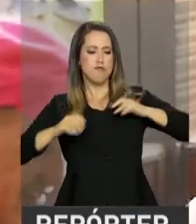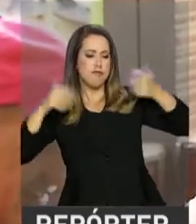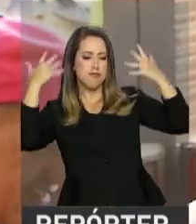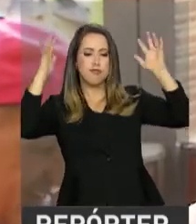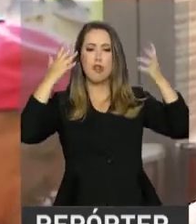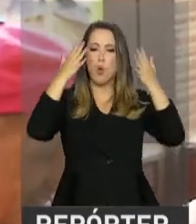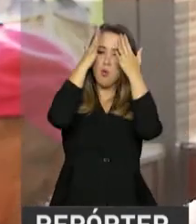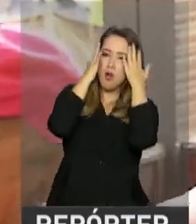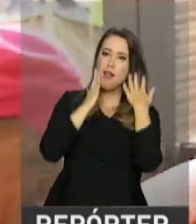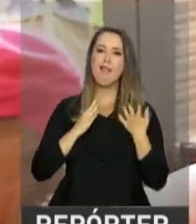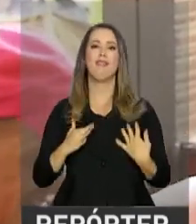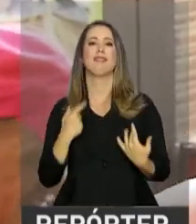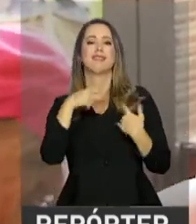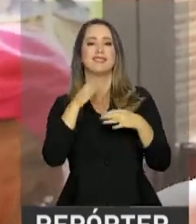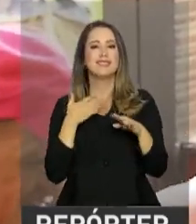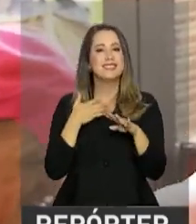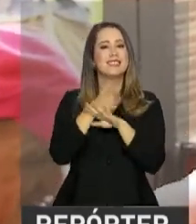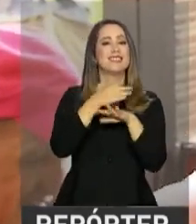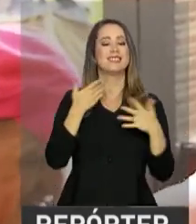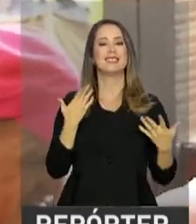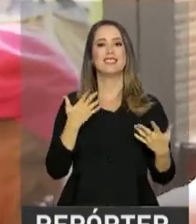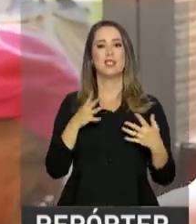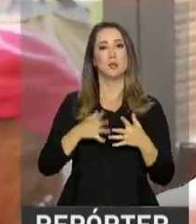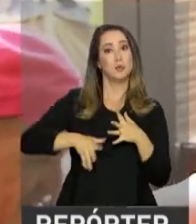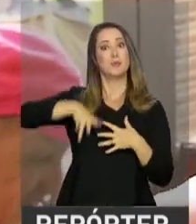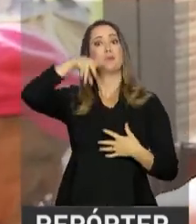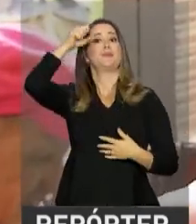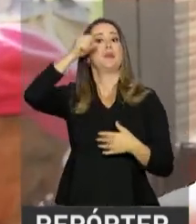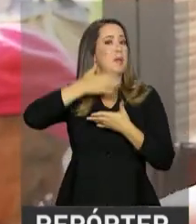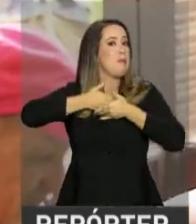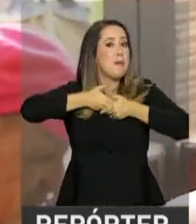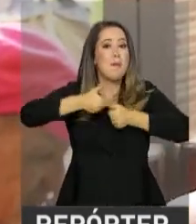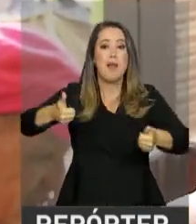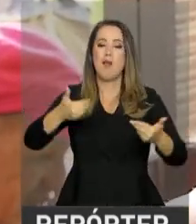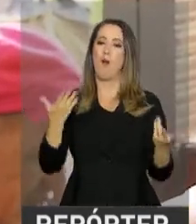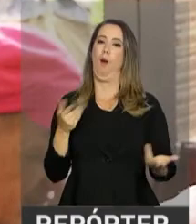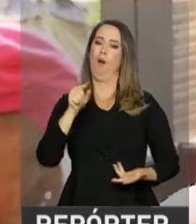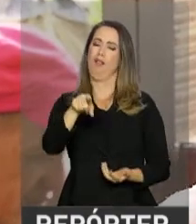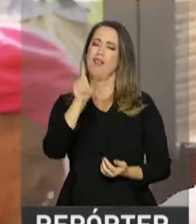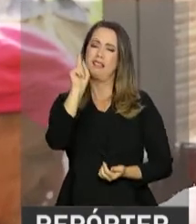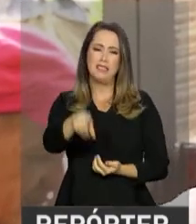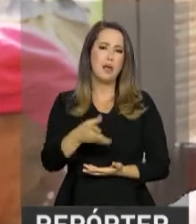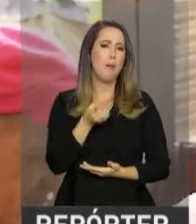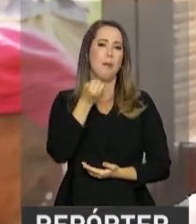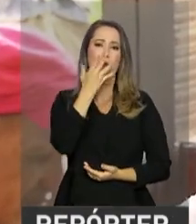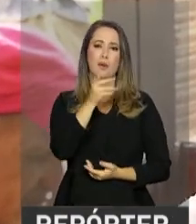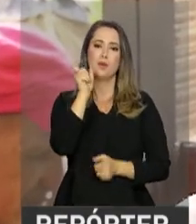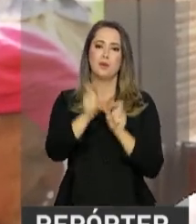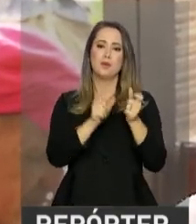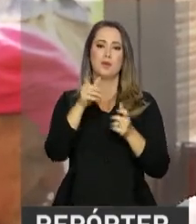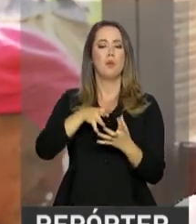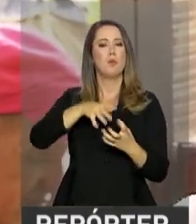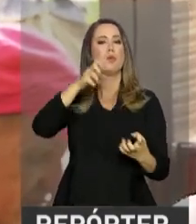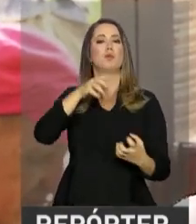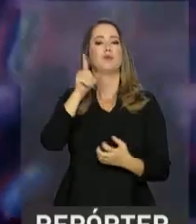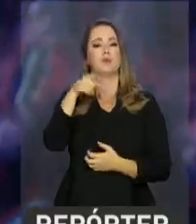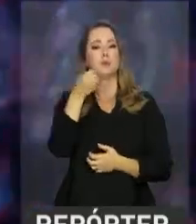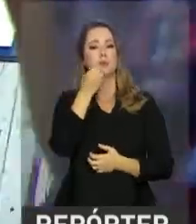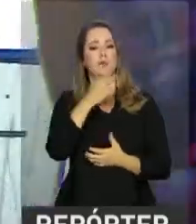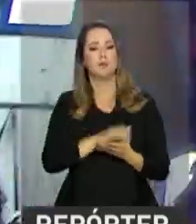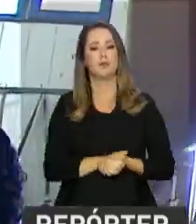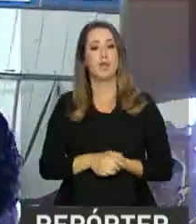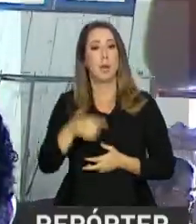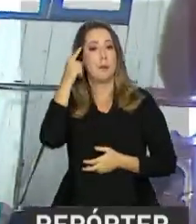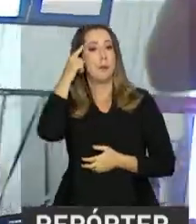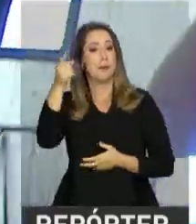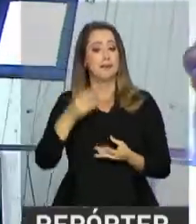corpo, sua, entra oxigênio. Eu acho que a melhor coisa que tem para o idoso é isso. E pensando